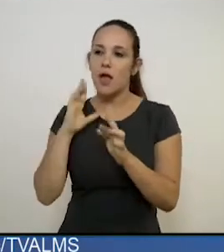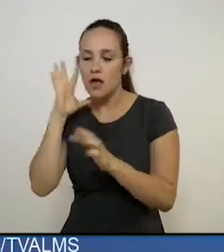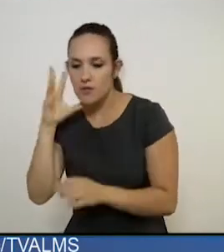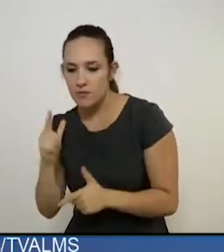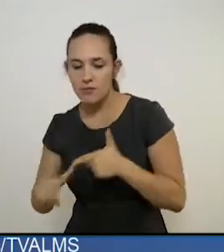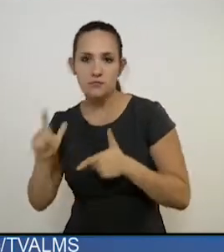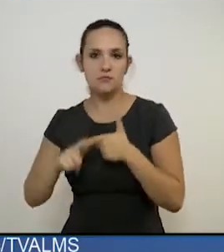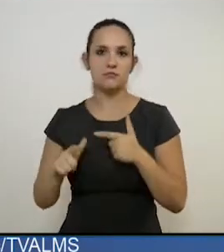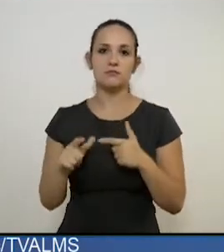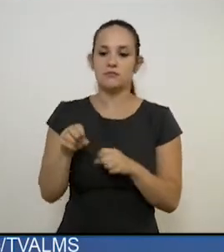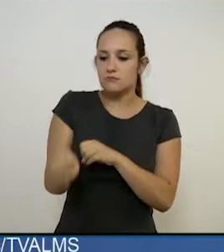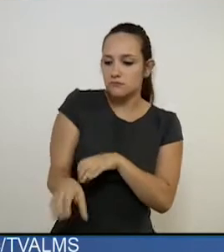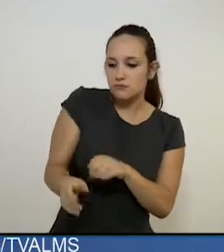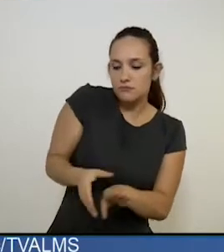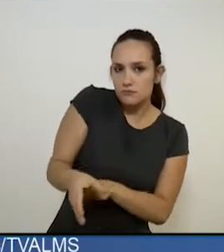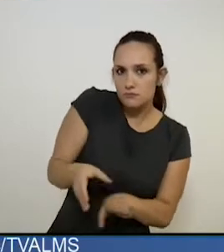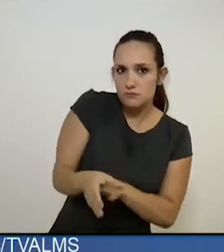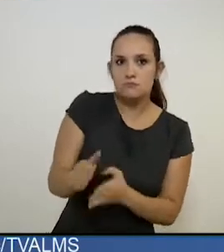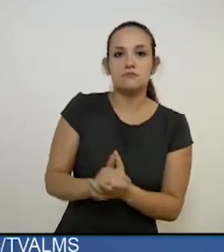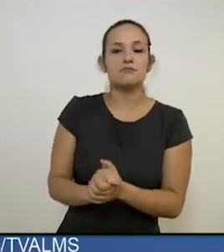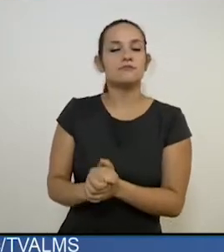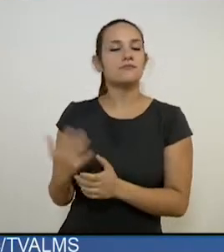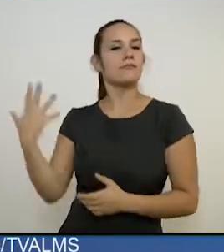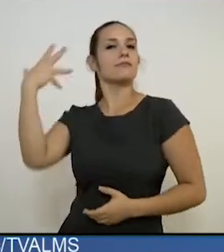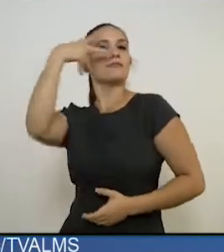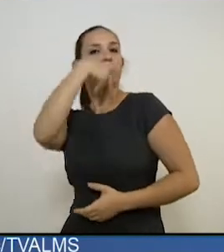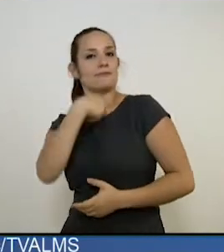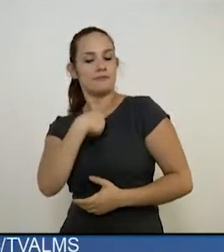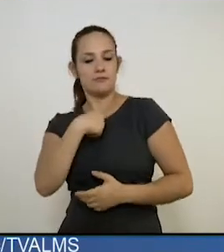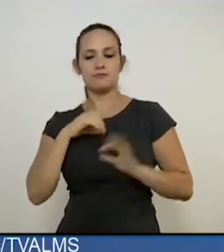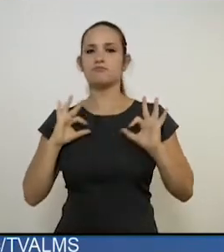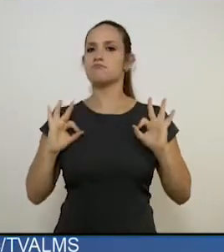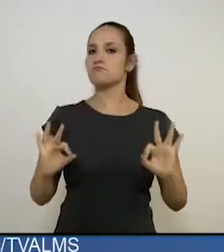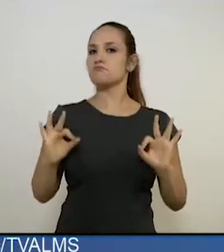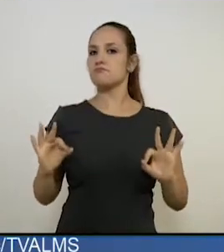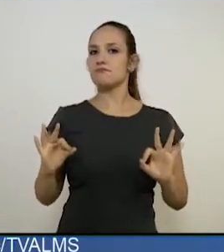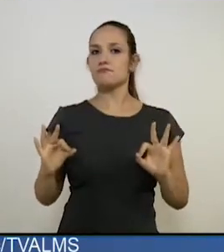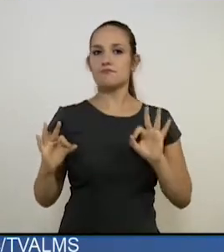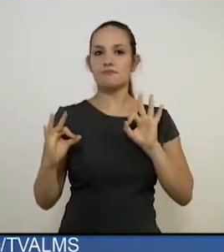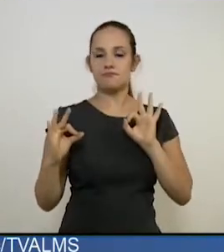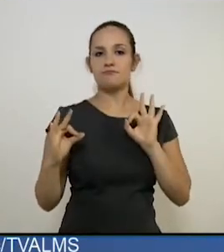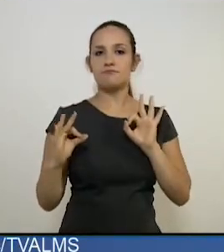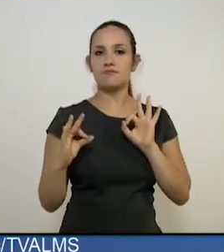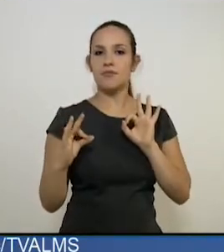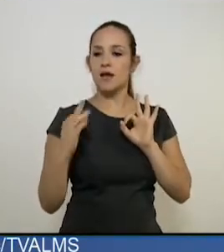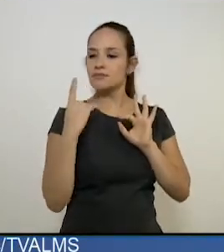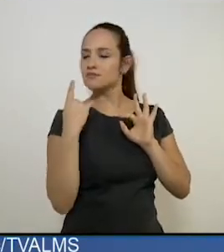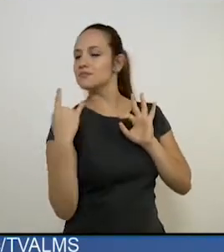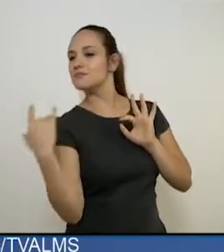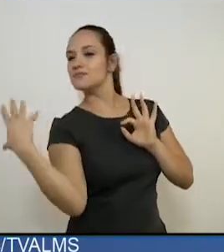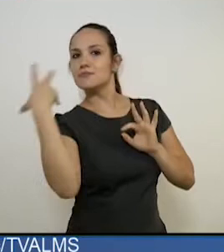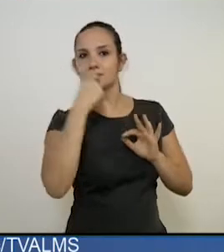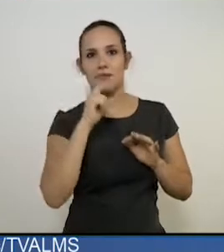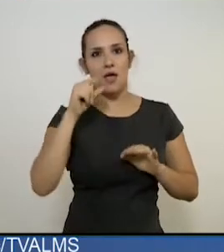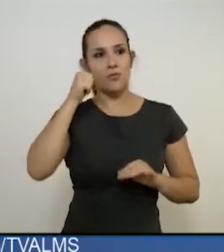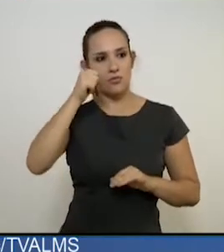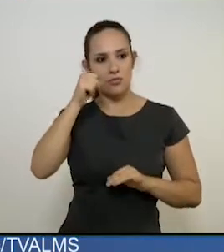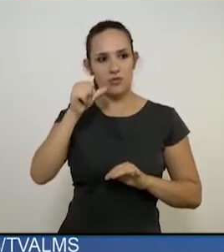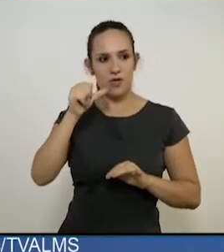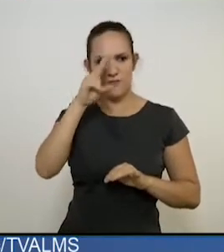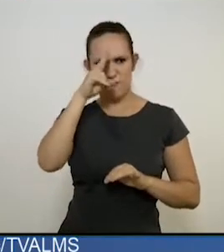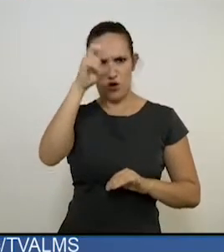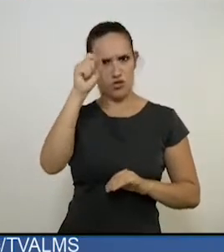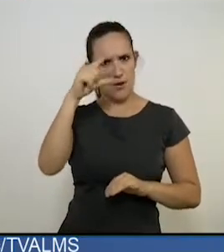instrutora, encantadora. Elegante, atraente. A mulher brasileira é forte, é